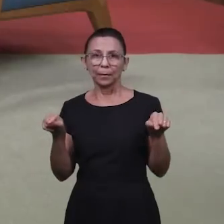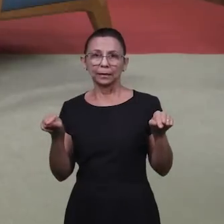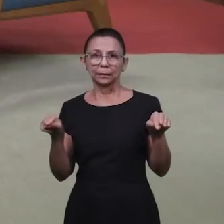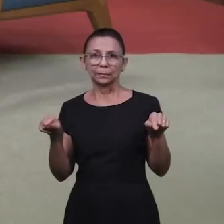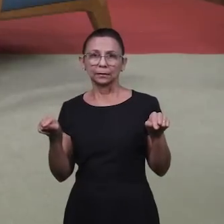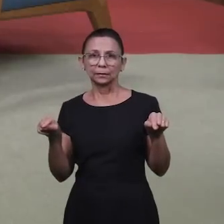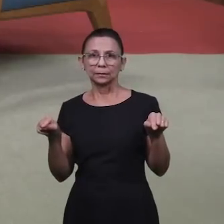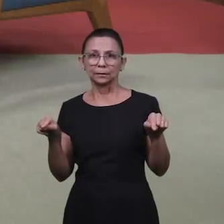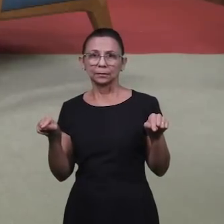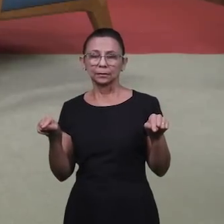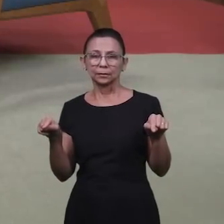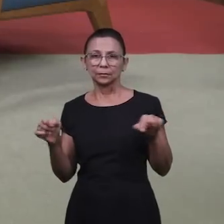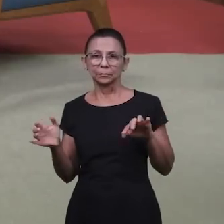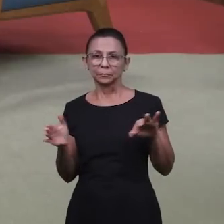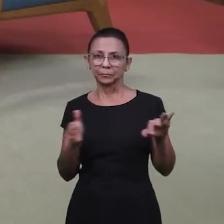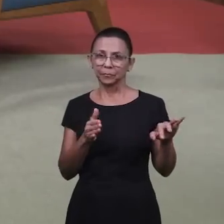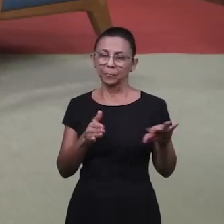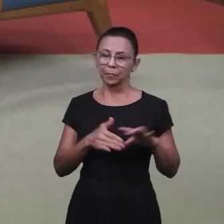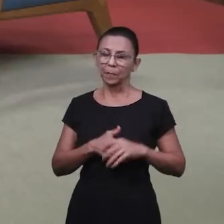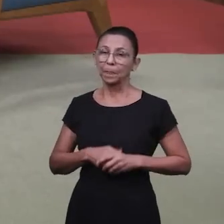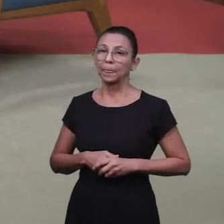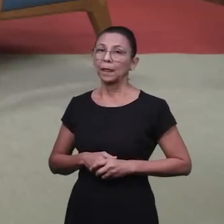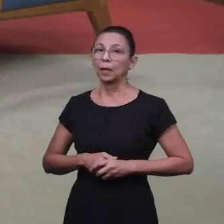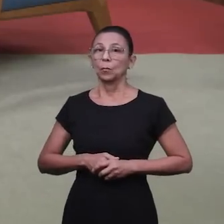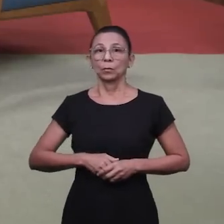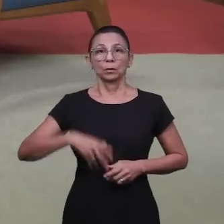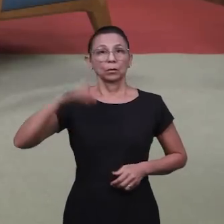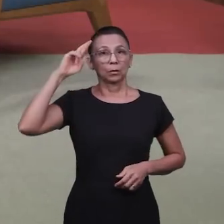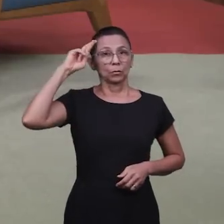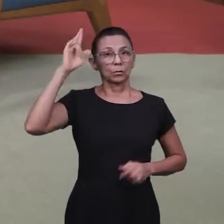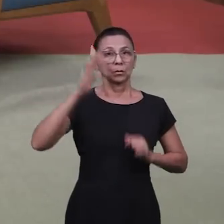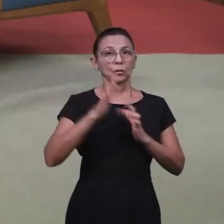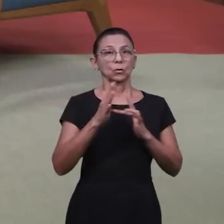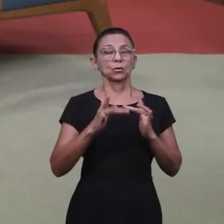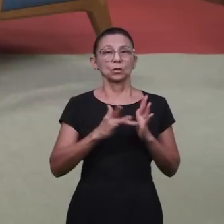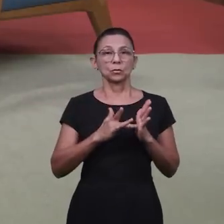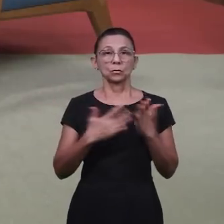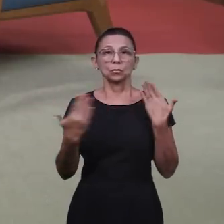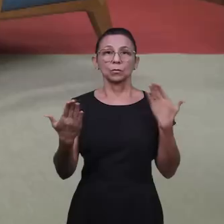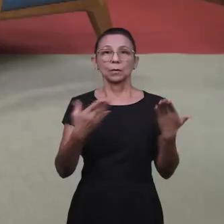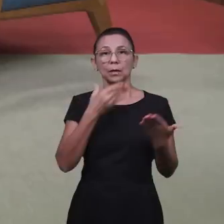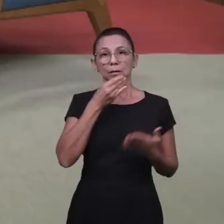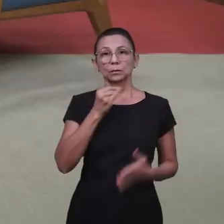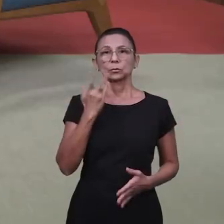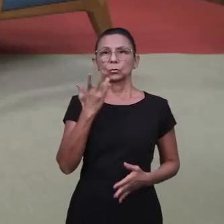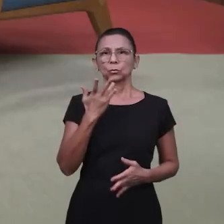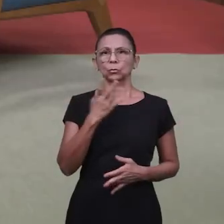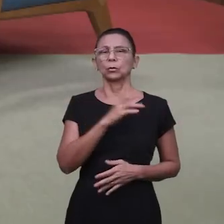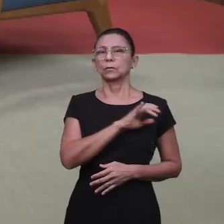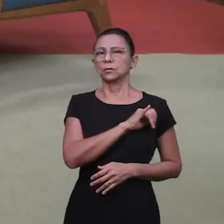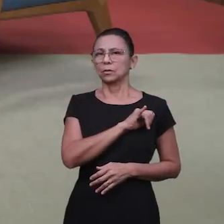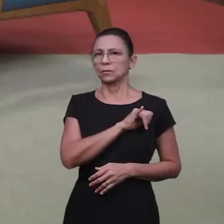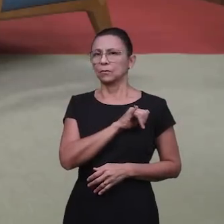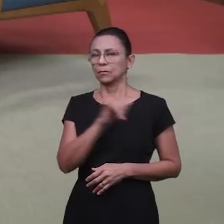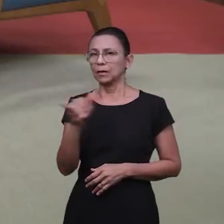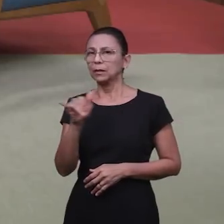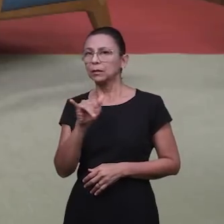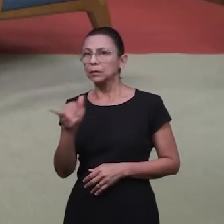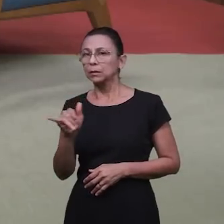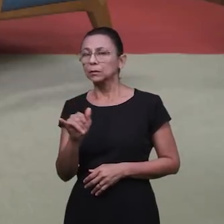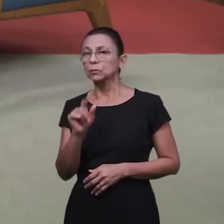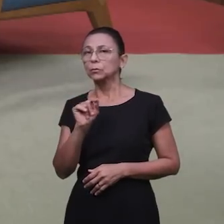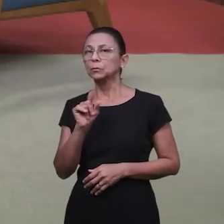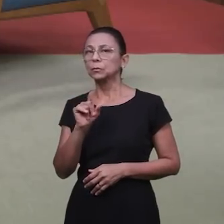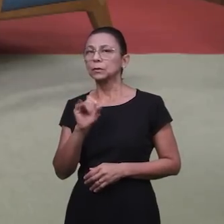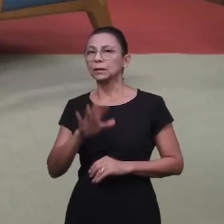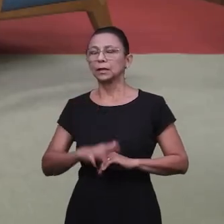aqui, o noivo falando, o Senhor Jesus, ele já sabia, estando à destra